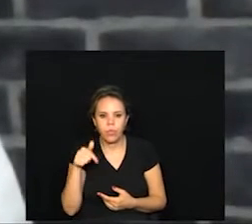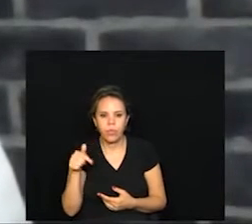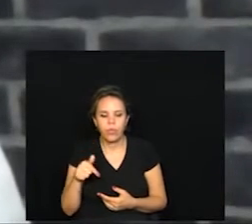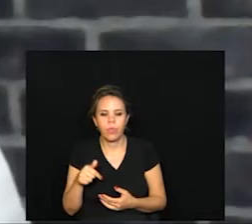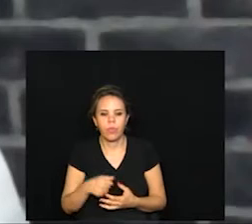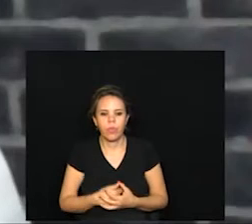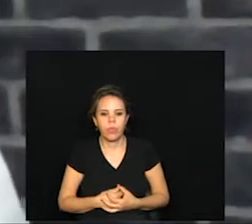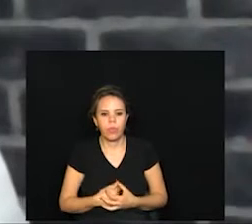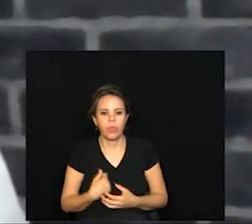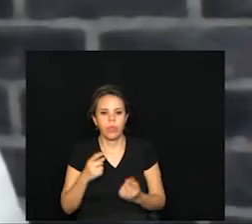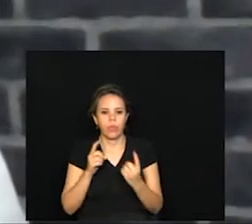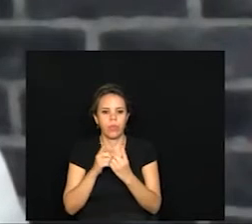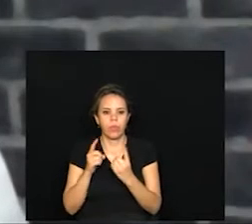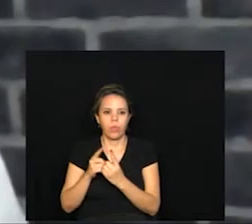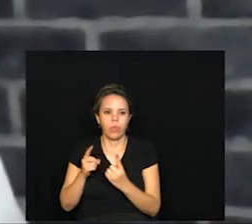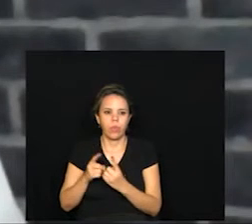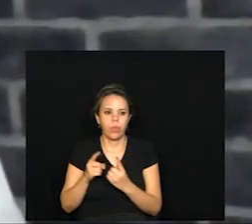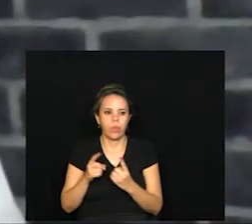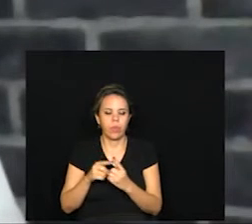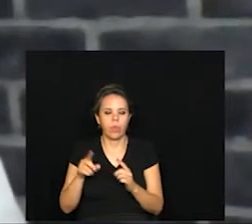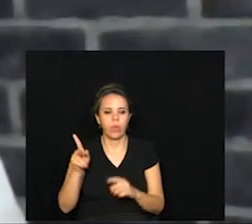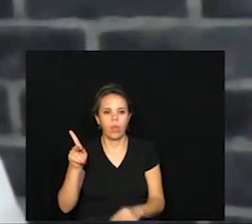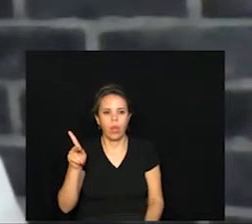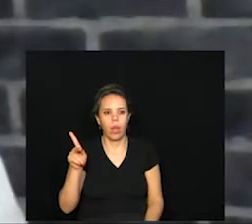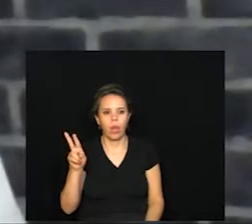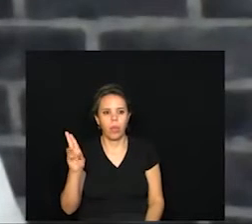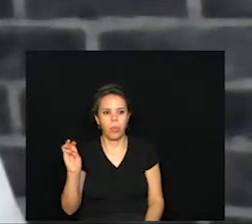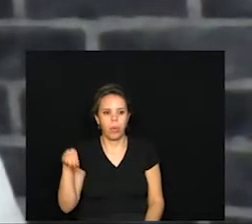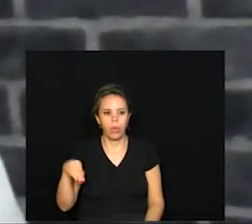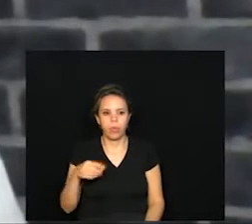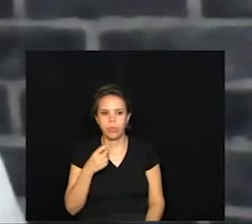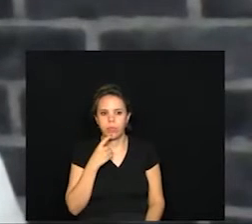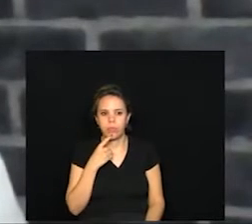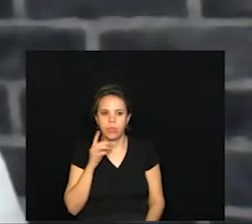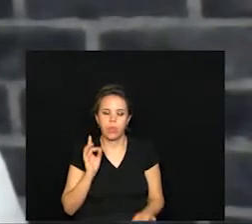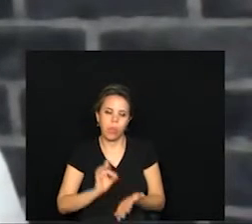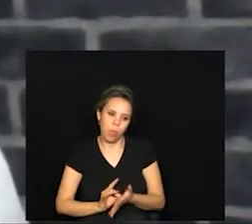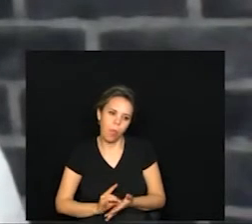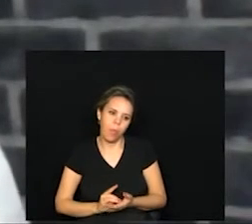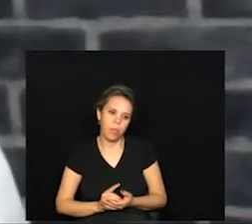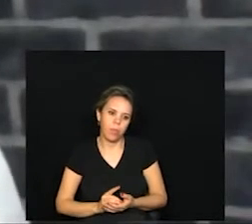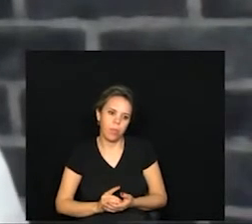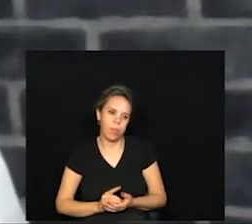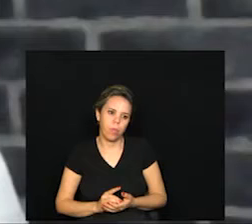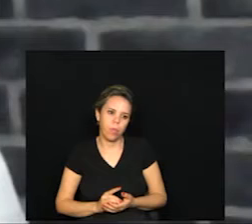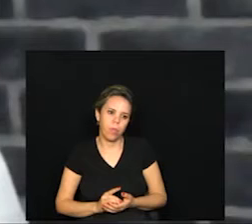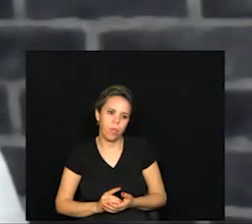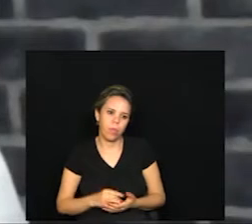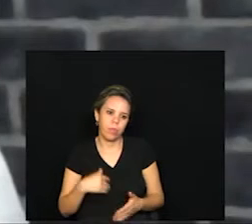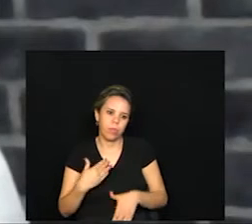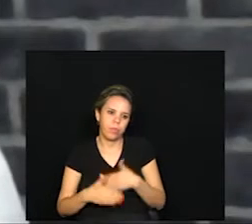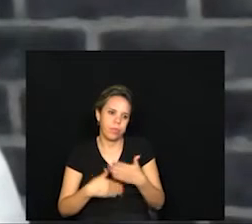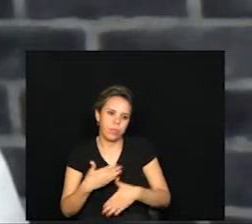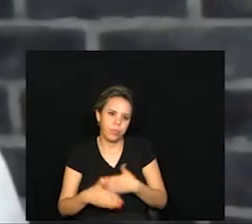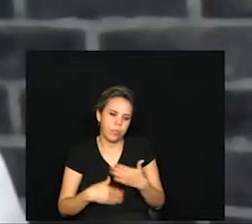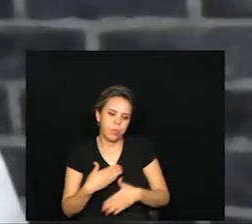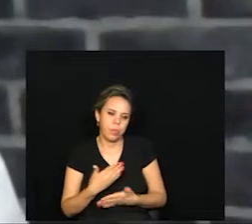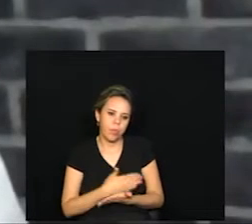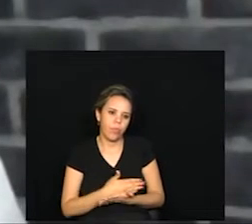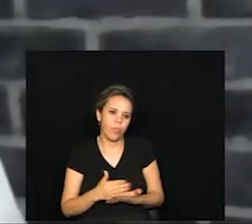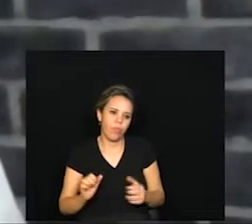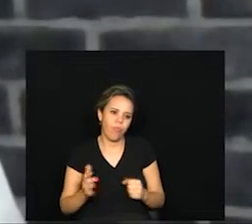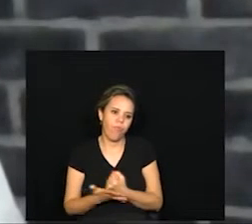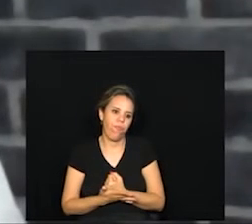sobre o nosso atendimento, sobre o PROCON de Campinas. Realmente, Gabriel, a gente vem acompanhando desde o início